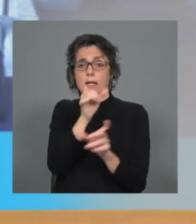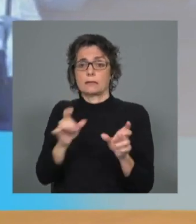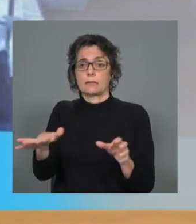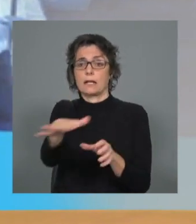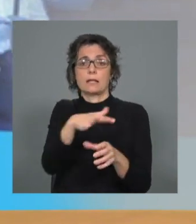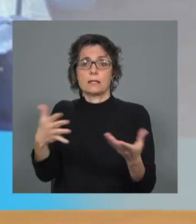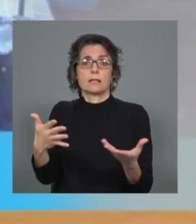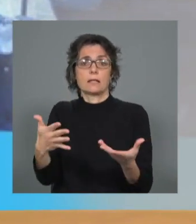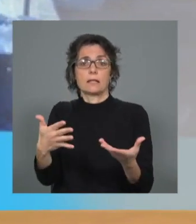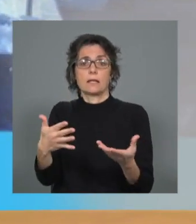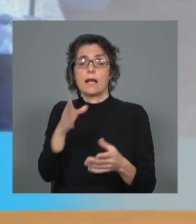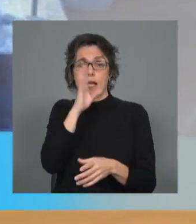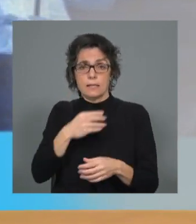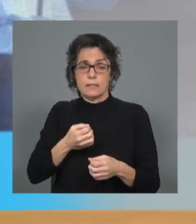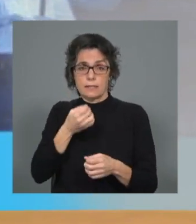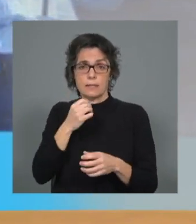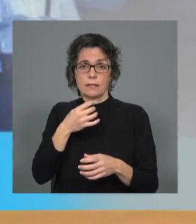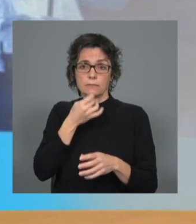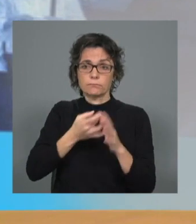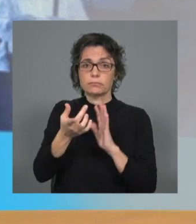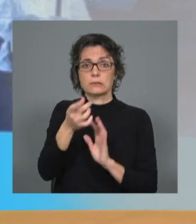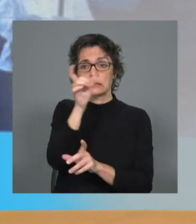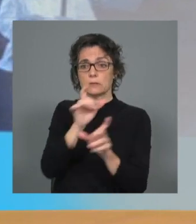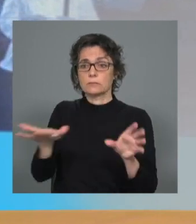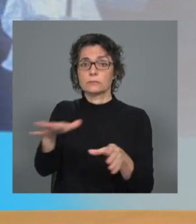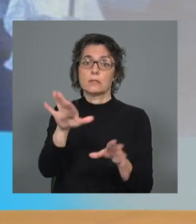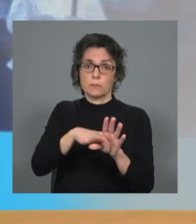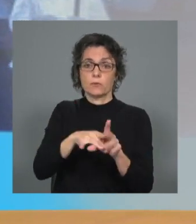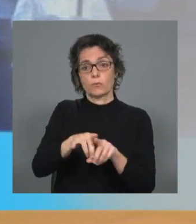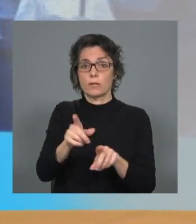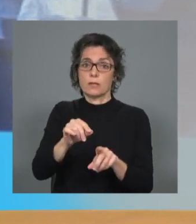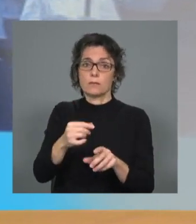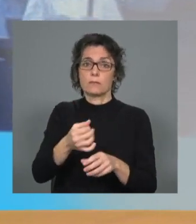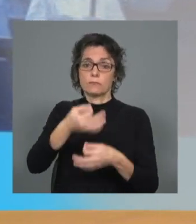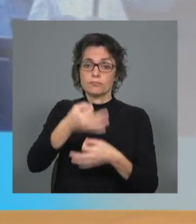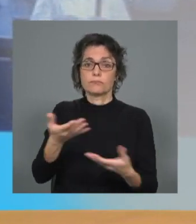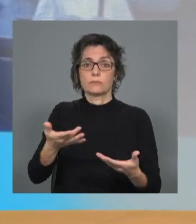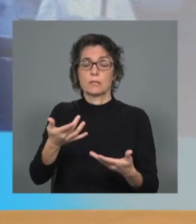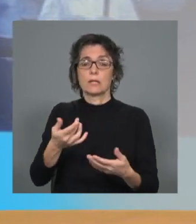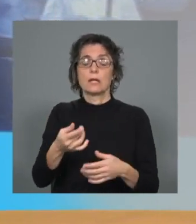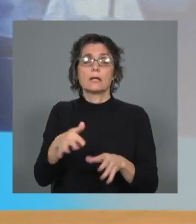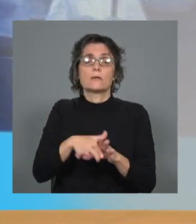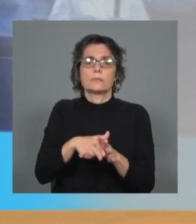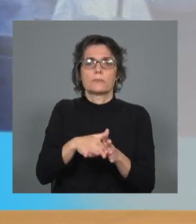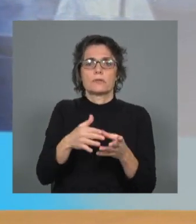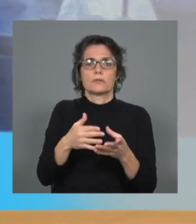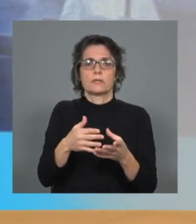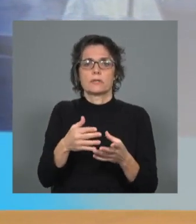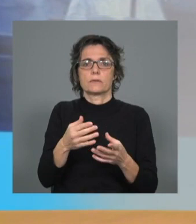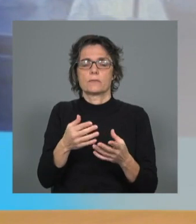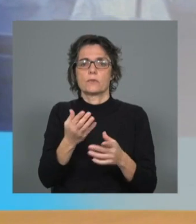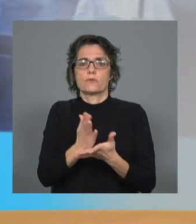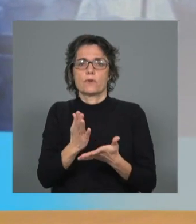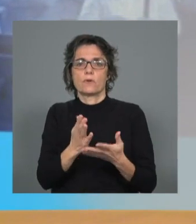a participação política também deverá ser plena. Obviamente que a participação política não se esgota na elegibilidade para cargos